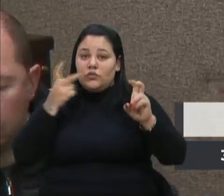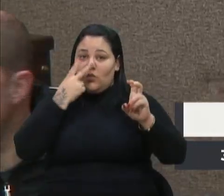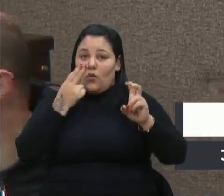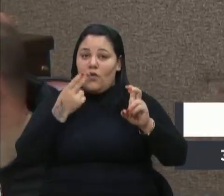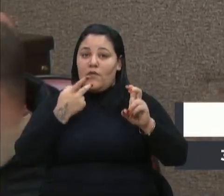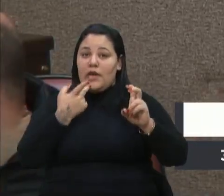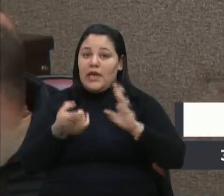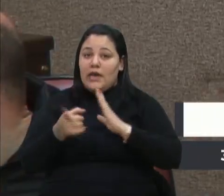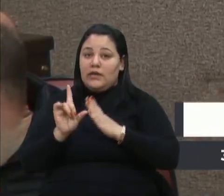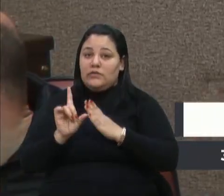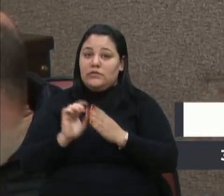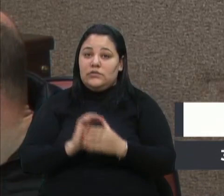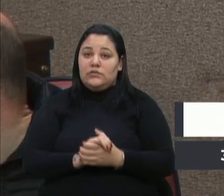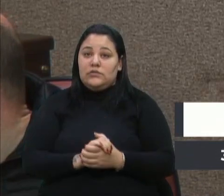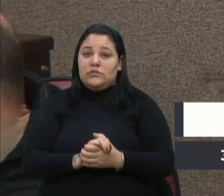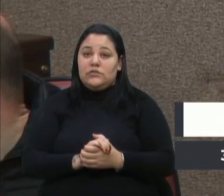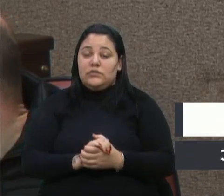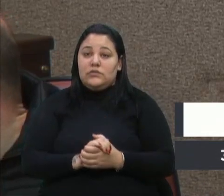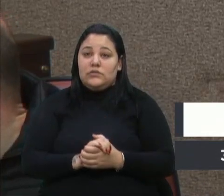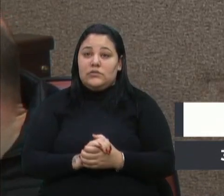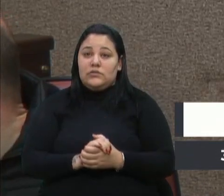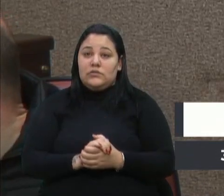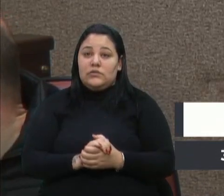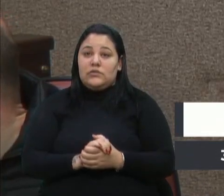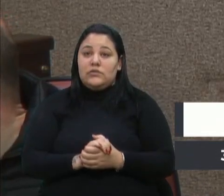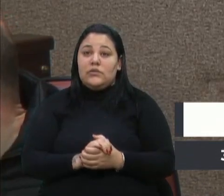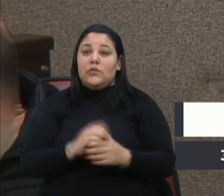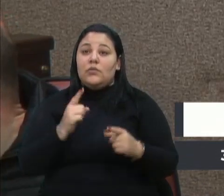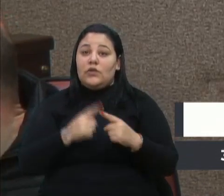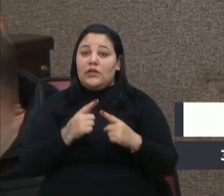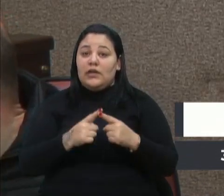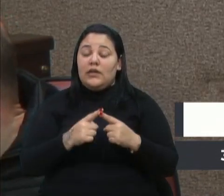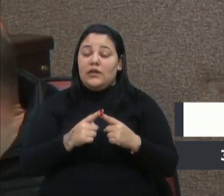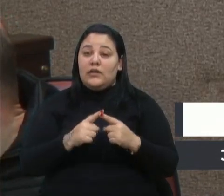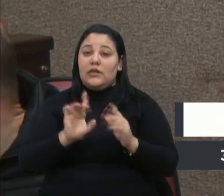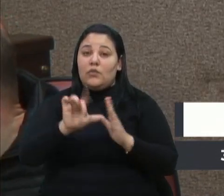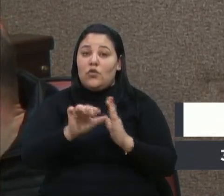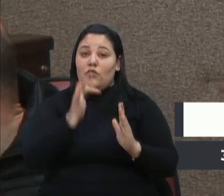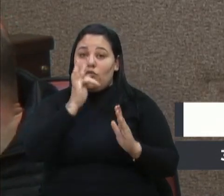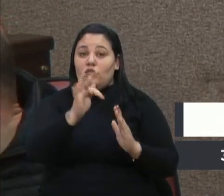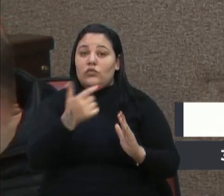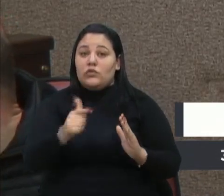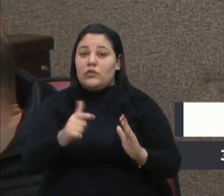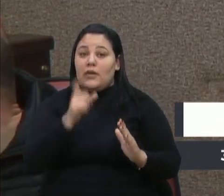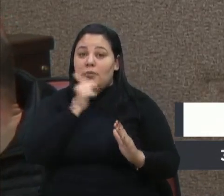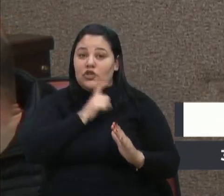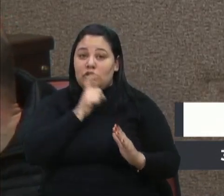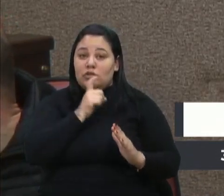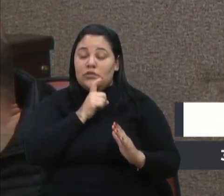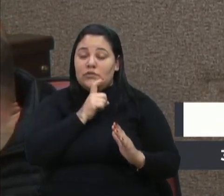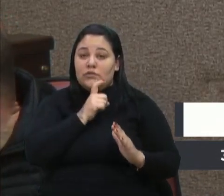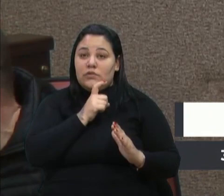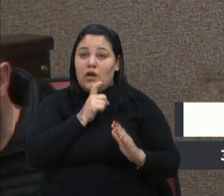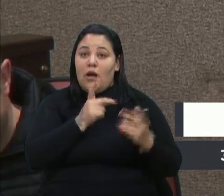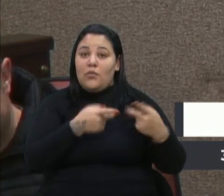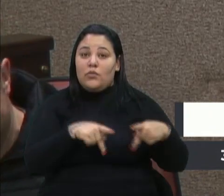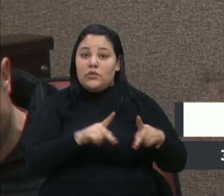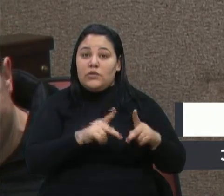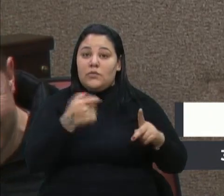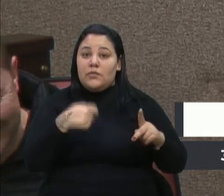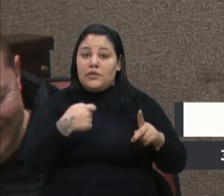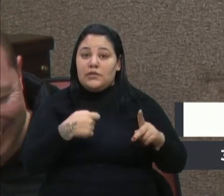antes, para que não haja fake lá na frente. A população tem que entender que